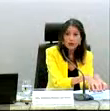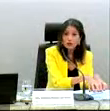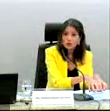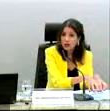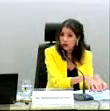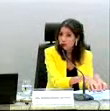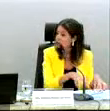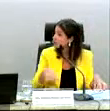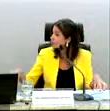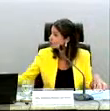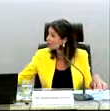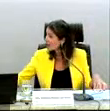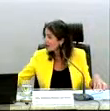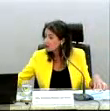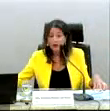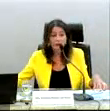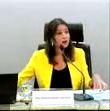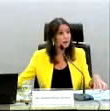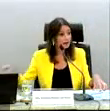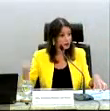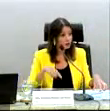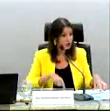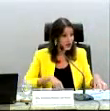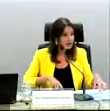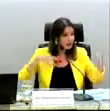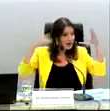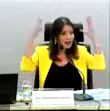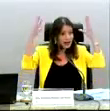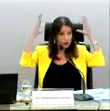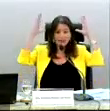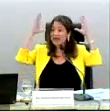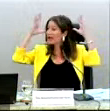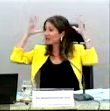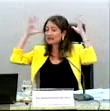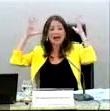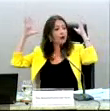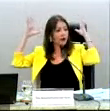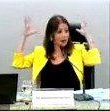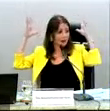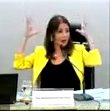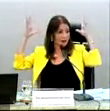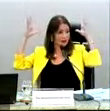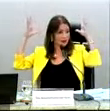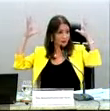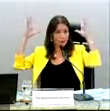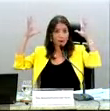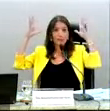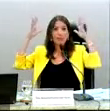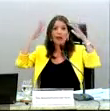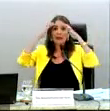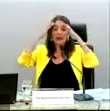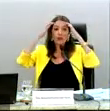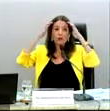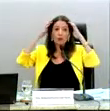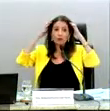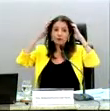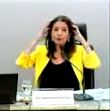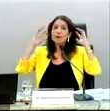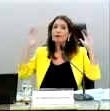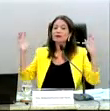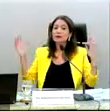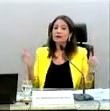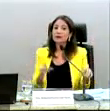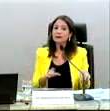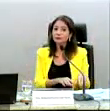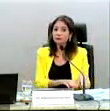E muitas mulheres, quando vão buscar água para as suas casas, sabe aquela coisa da lata d'água na cabeça? Tem